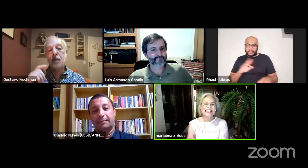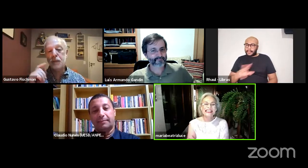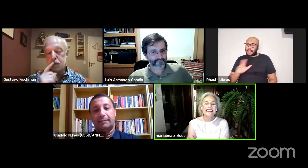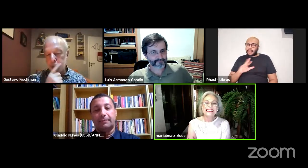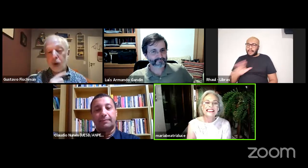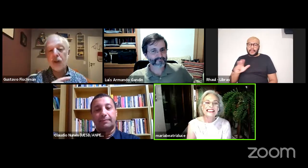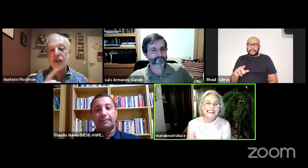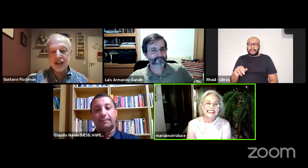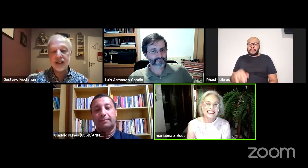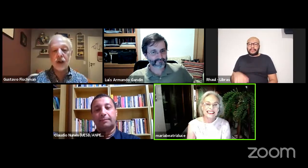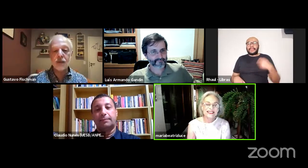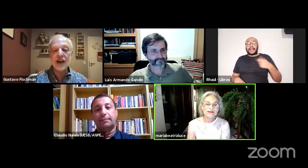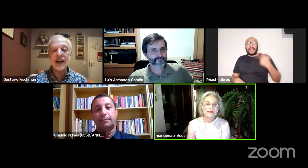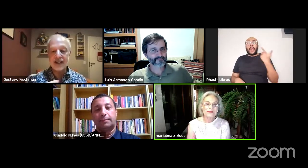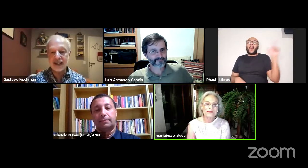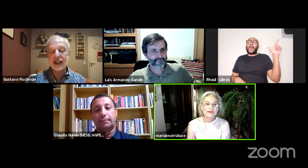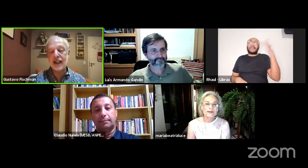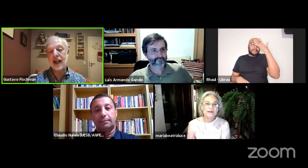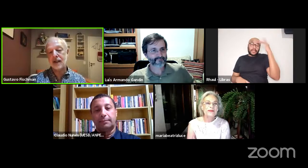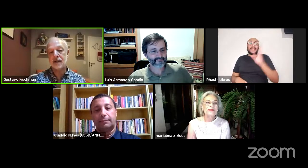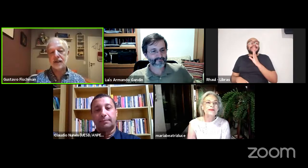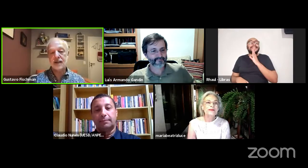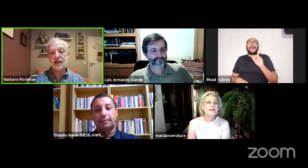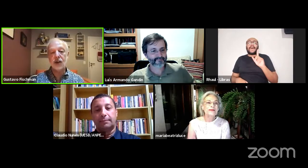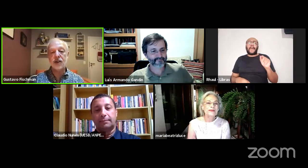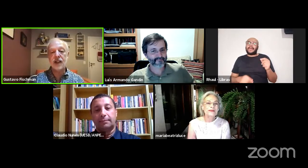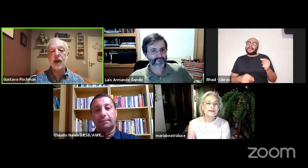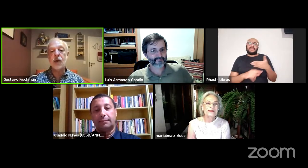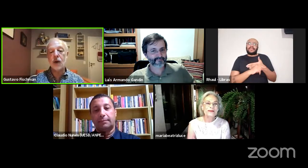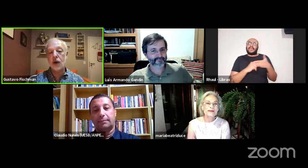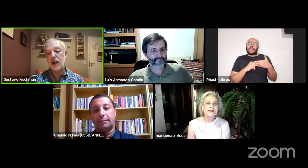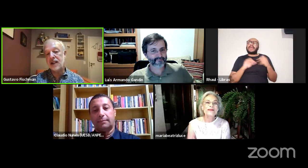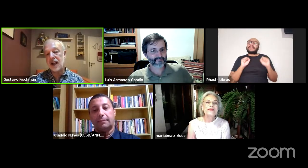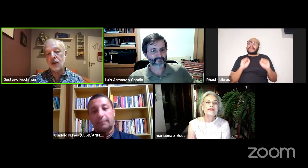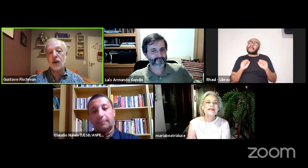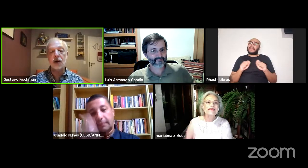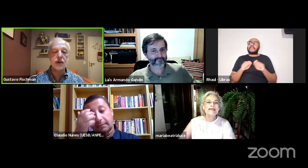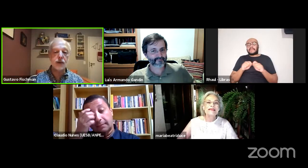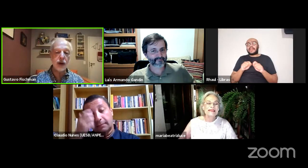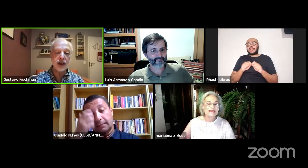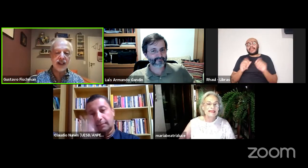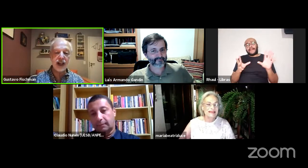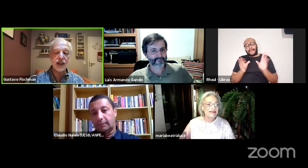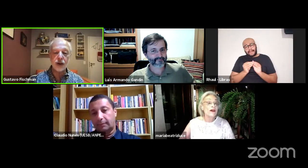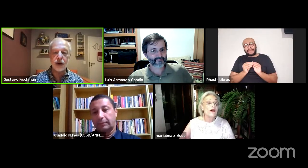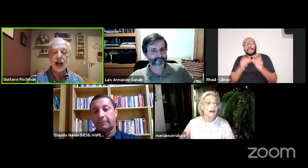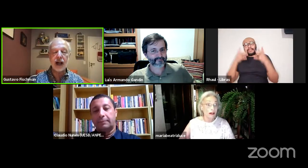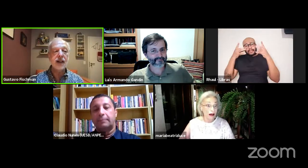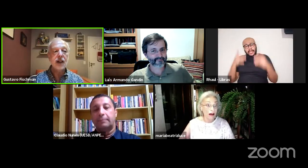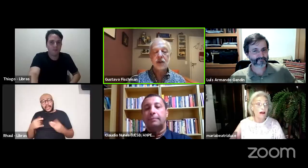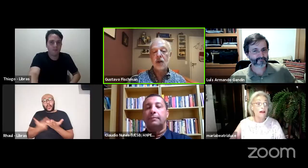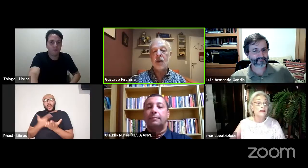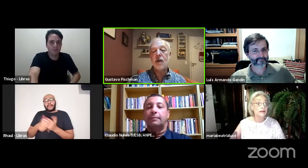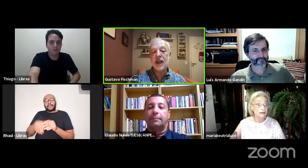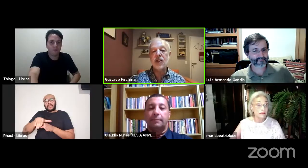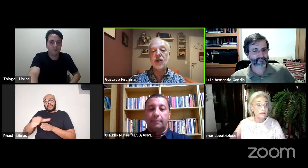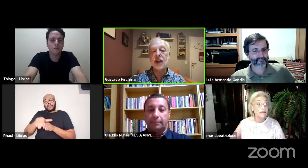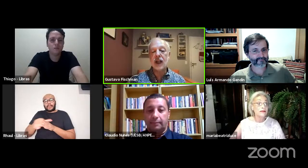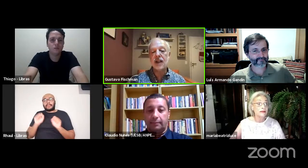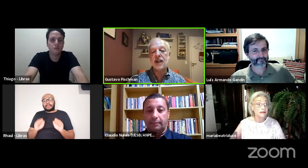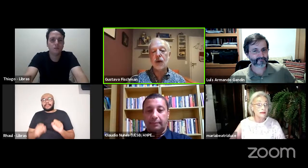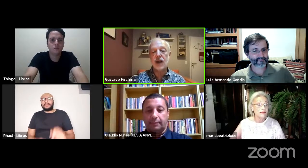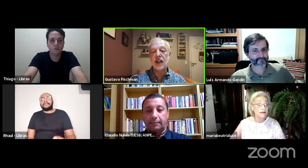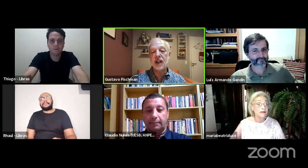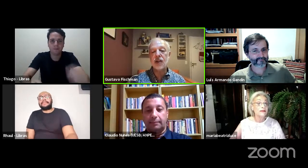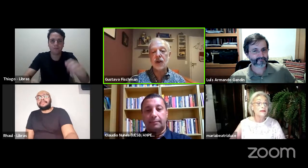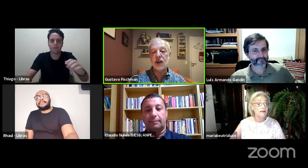Você pode fazer uma resenha do teu orientador, tua orientadora, no momento